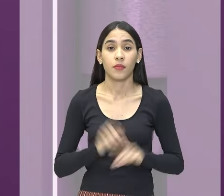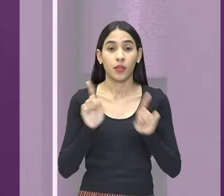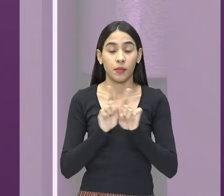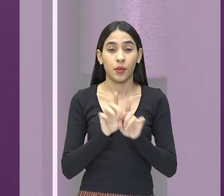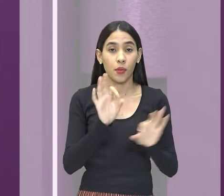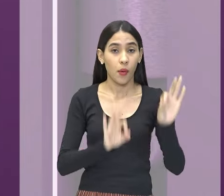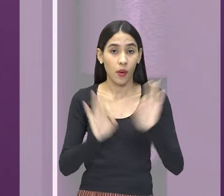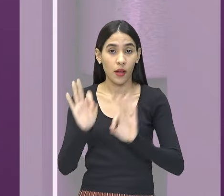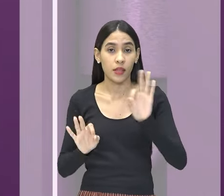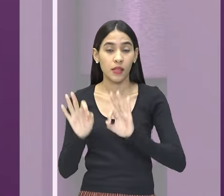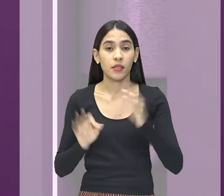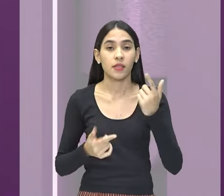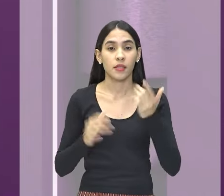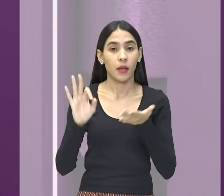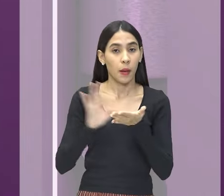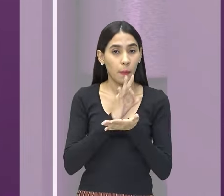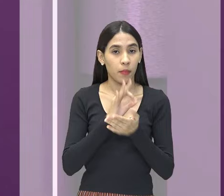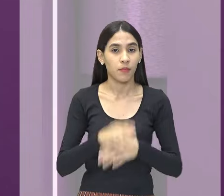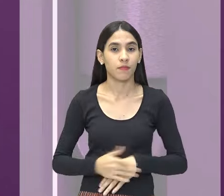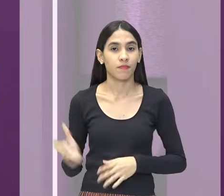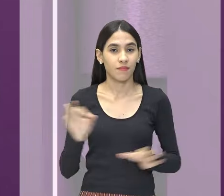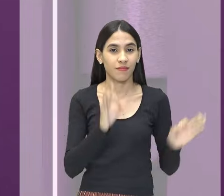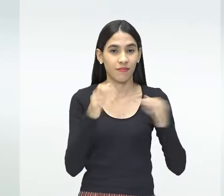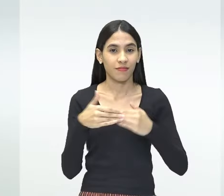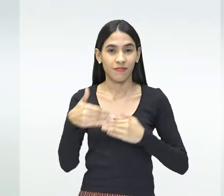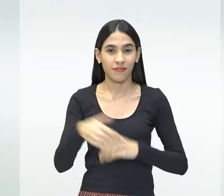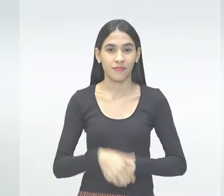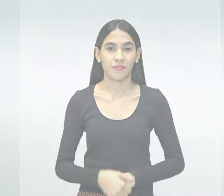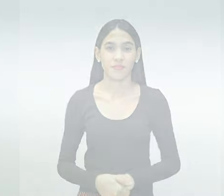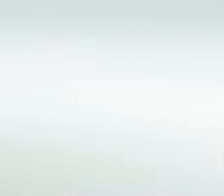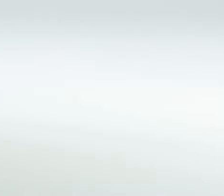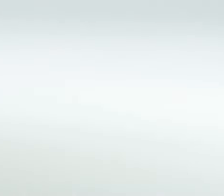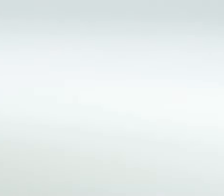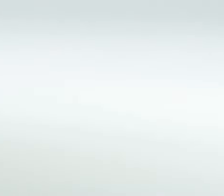seu material de anotação e vamos para a aula.